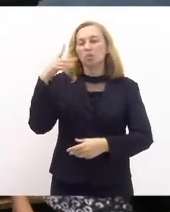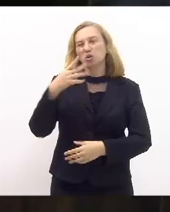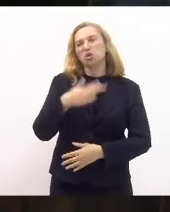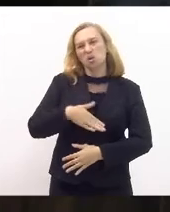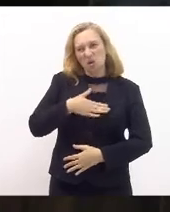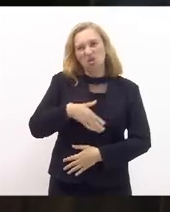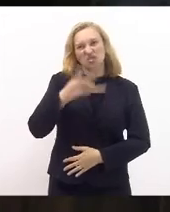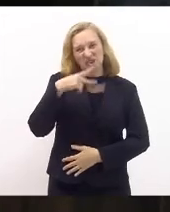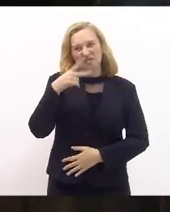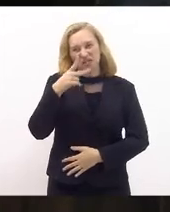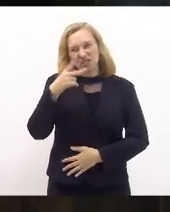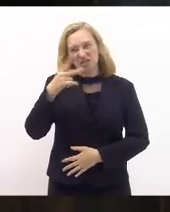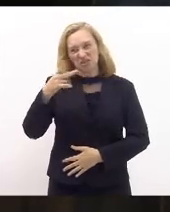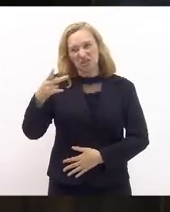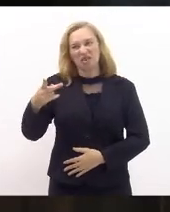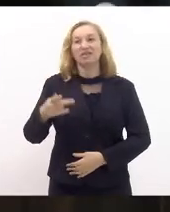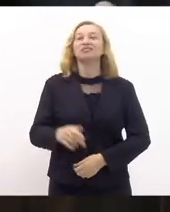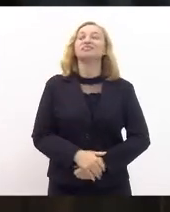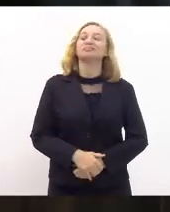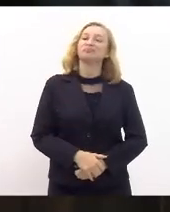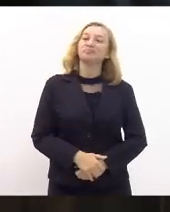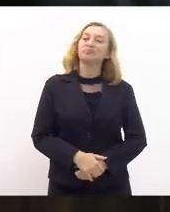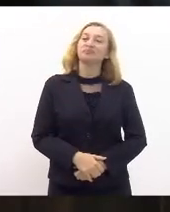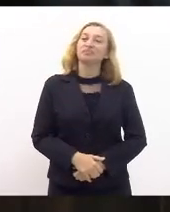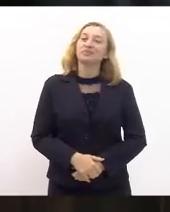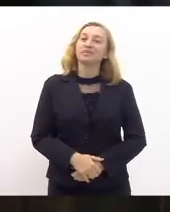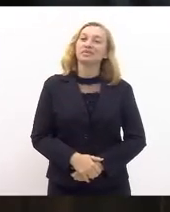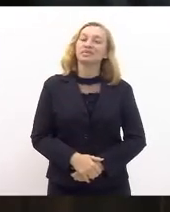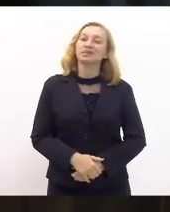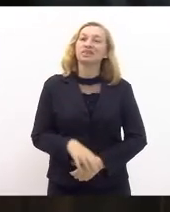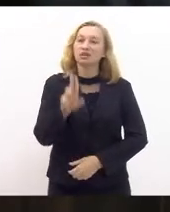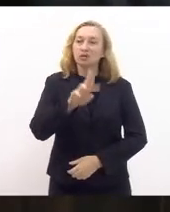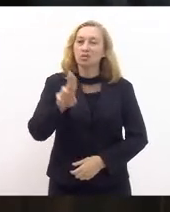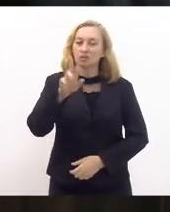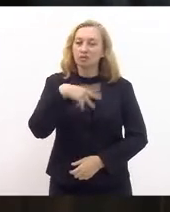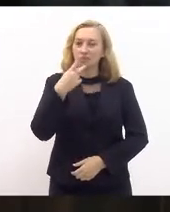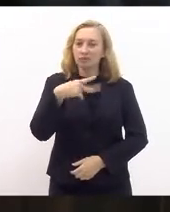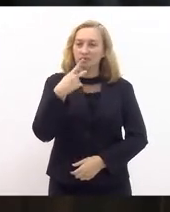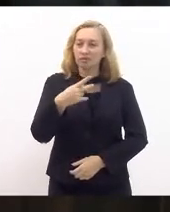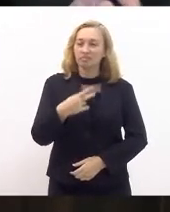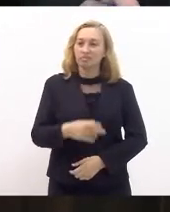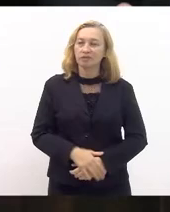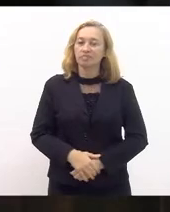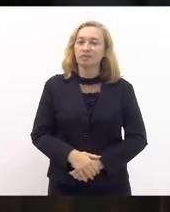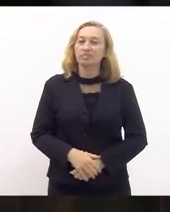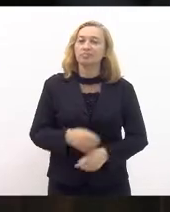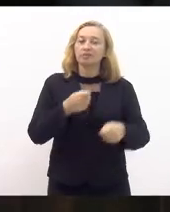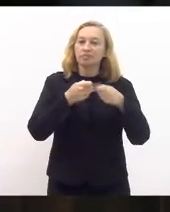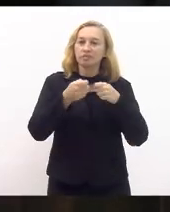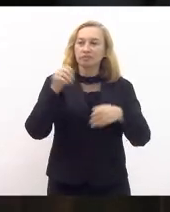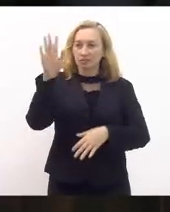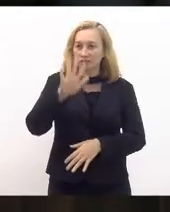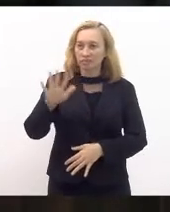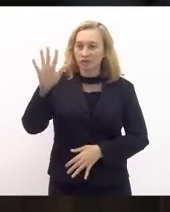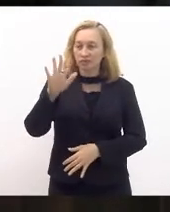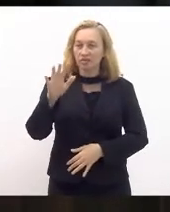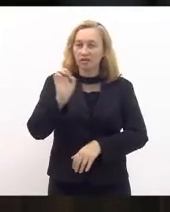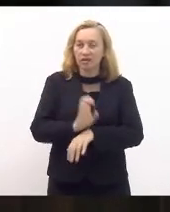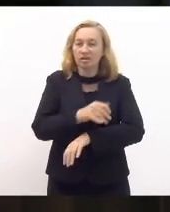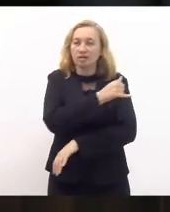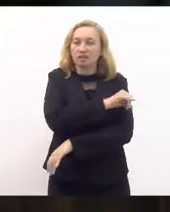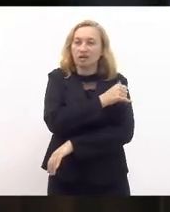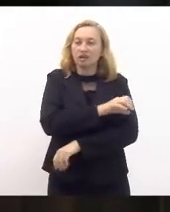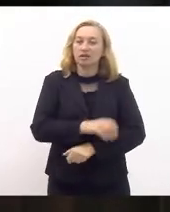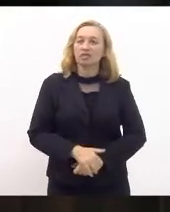Ô, classe, vai gostar de falar, né, Coronel Salema? Convido para fazer uso da palavra o nosso controlador-geral do Estado do Rio de